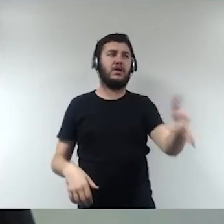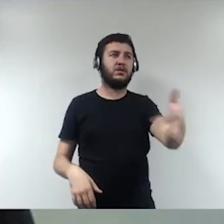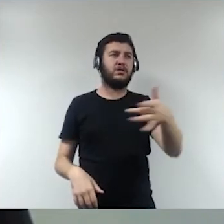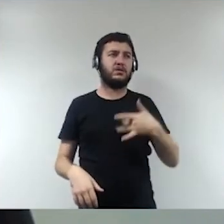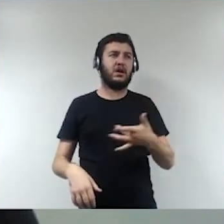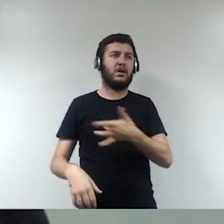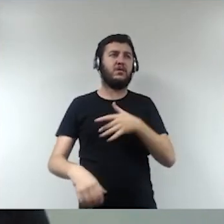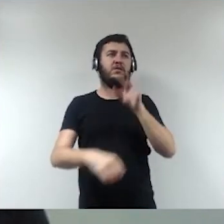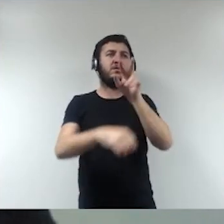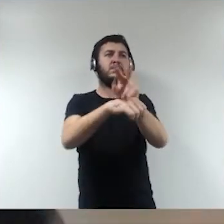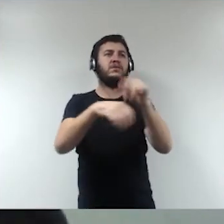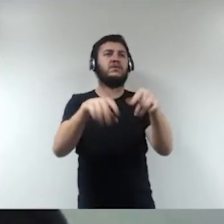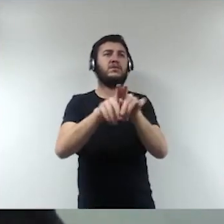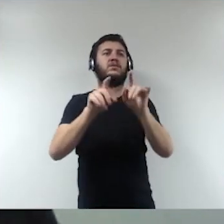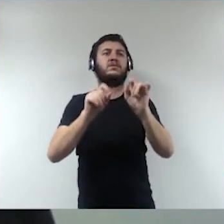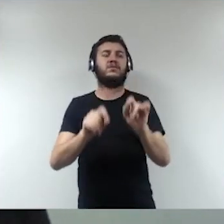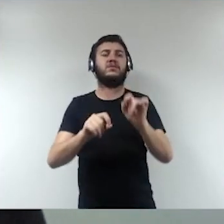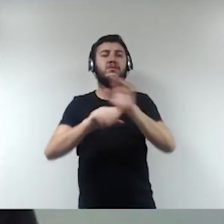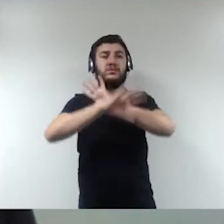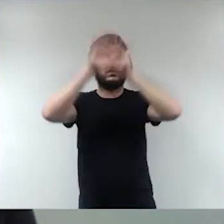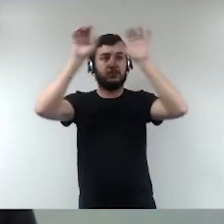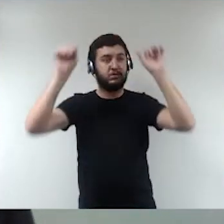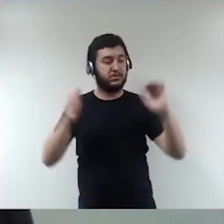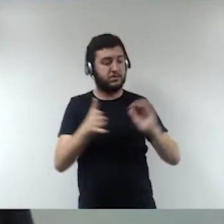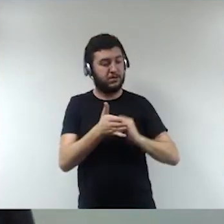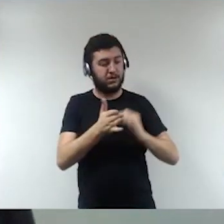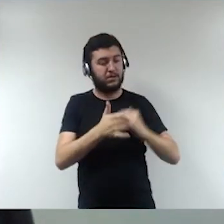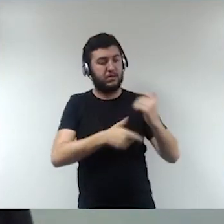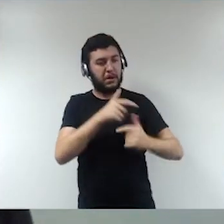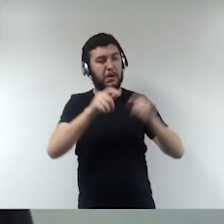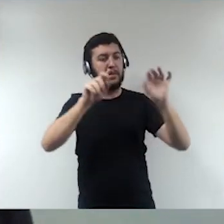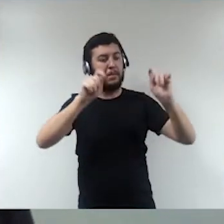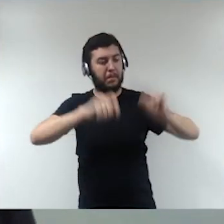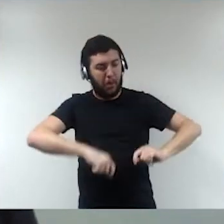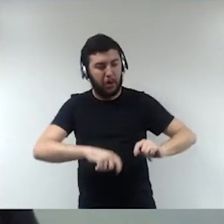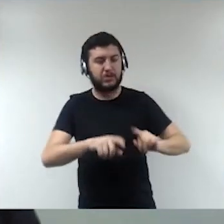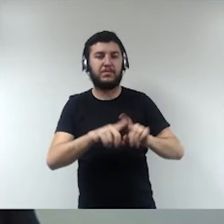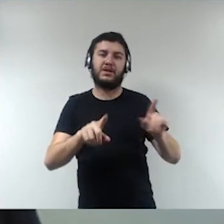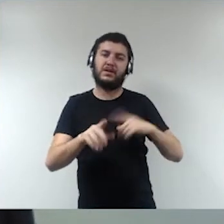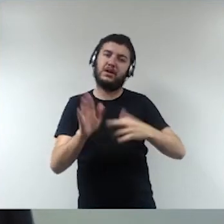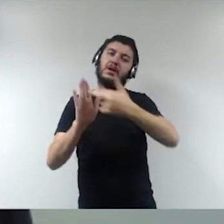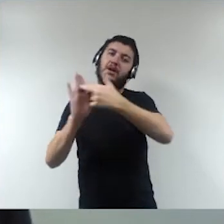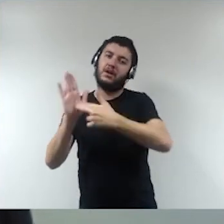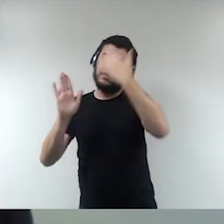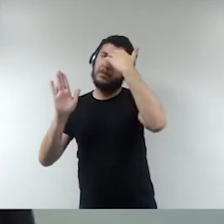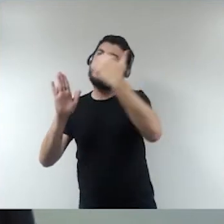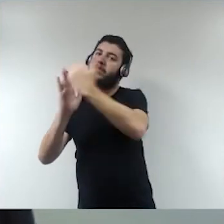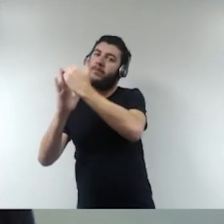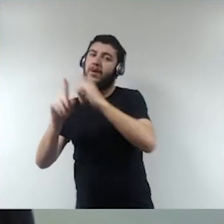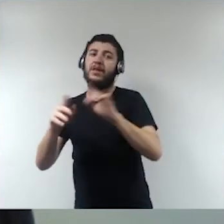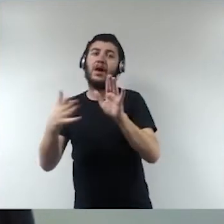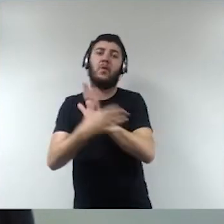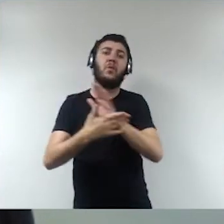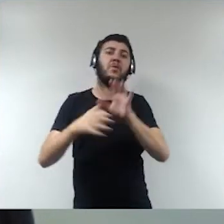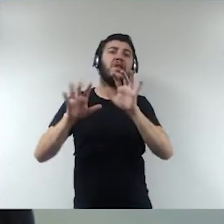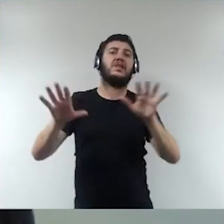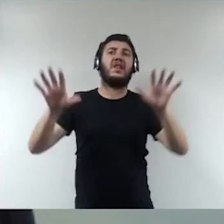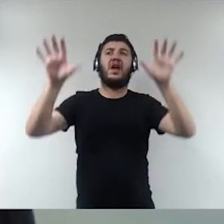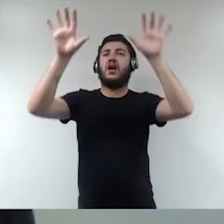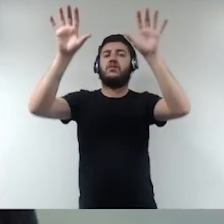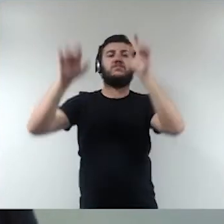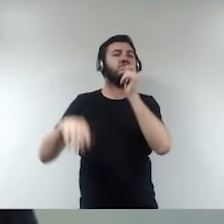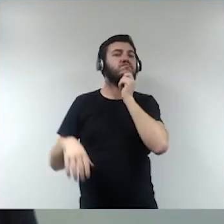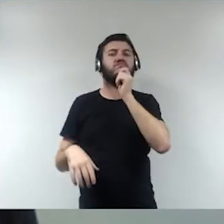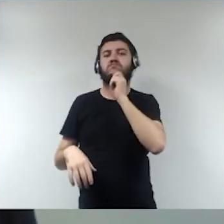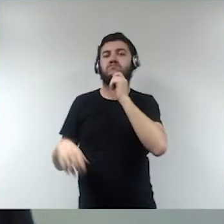podem funcionar. Aqui no Acre, os escritórios já estão podendo funcionar, ainda que com restrições, mas temos outros estados que, evidentemente, não